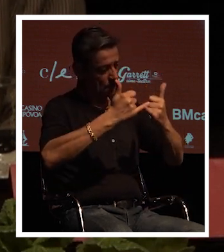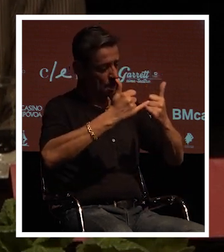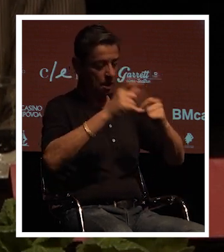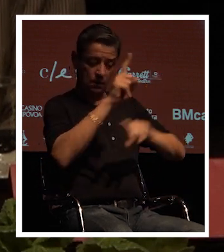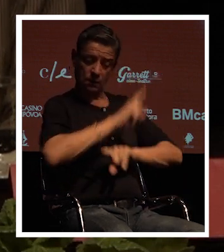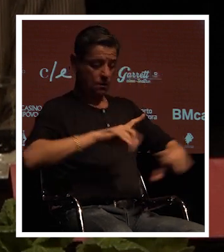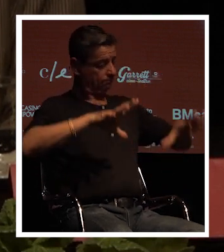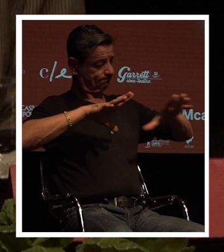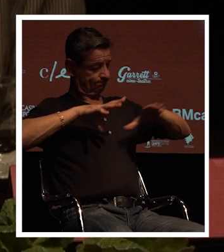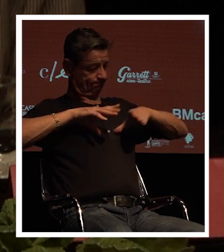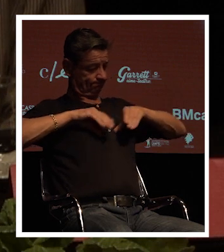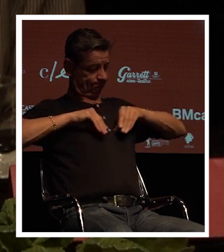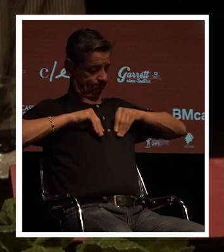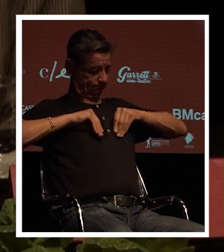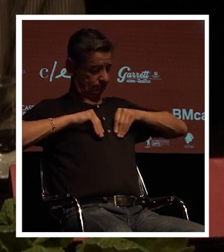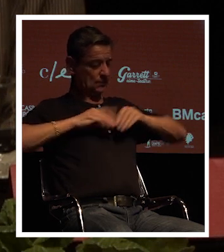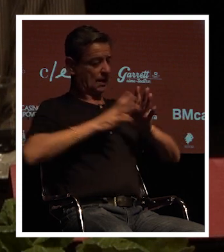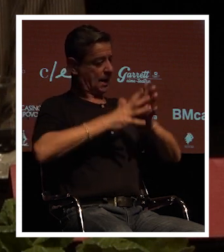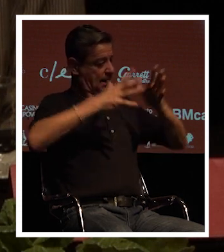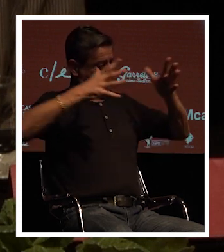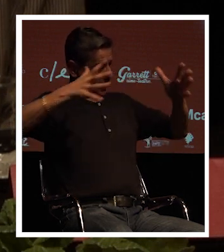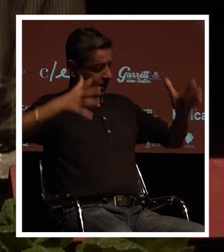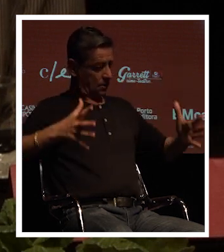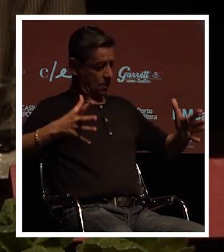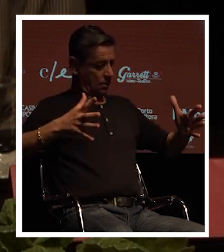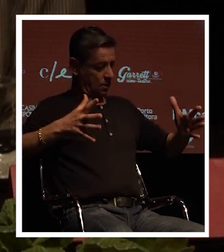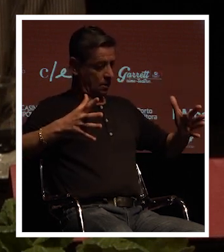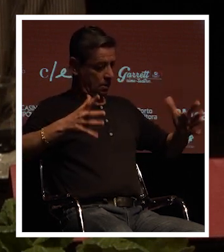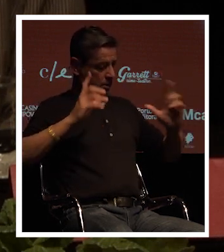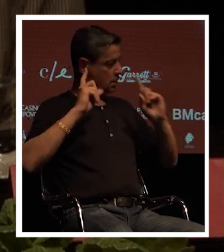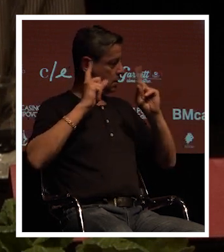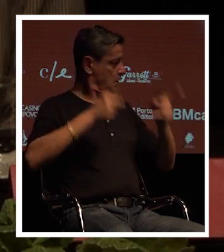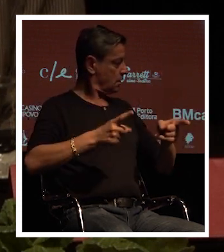resgatada de um grande